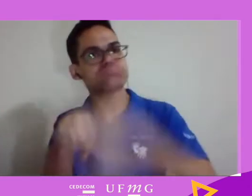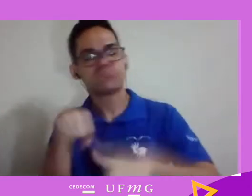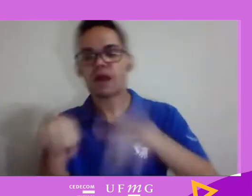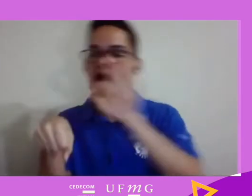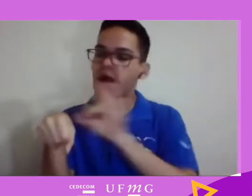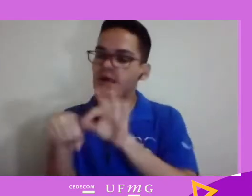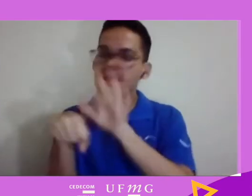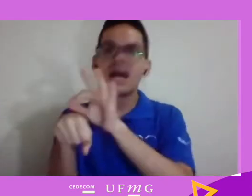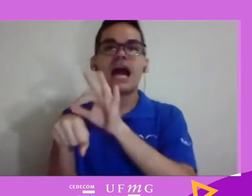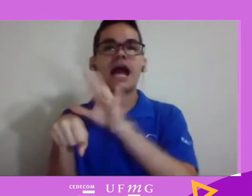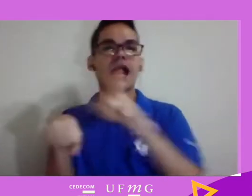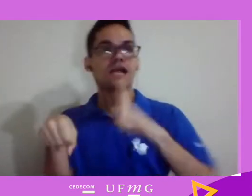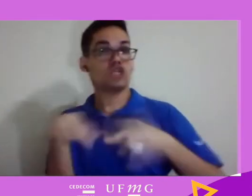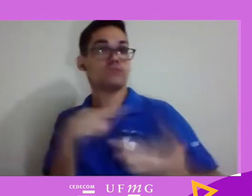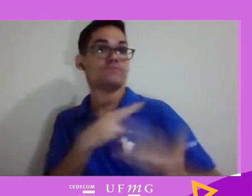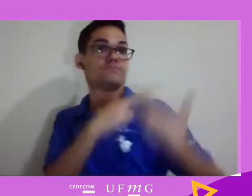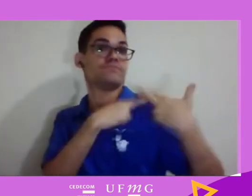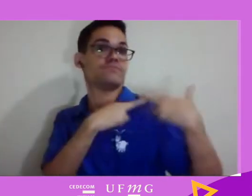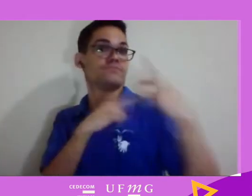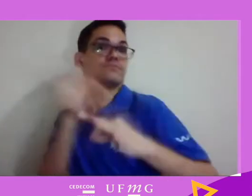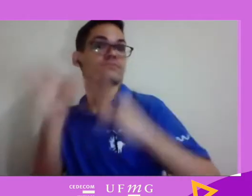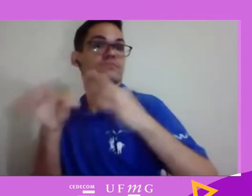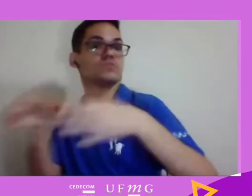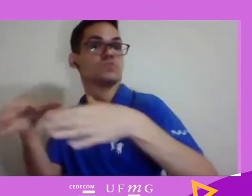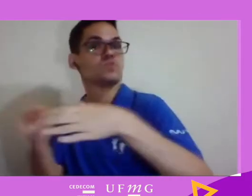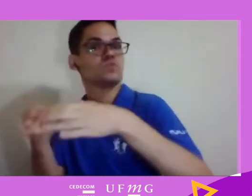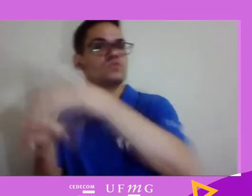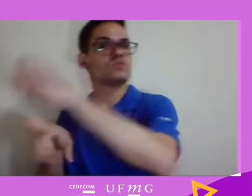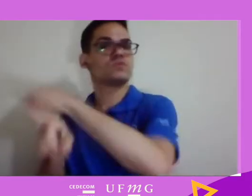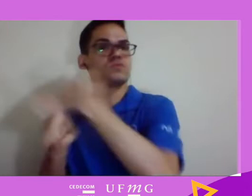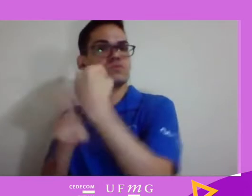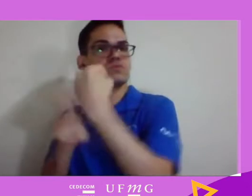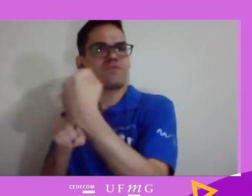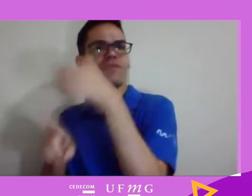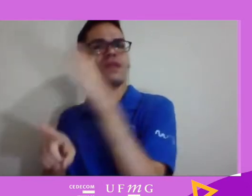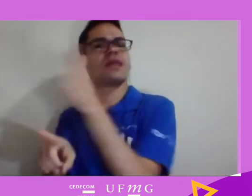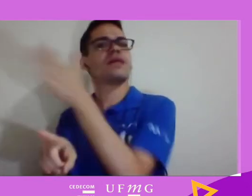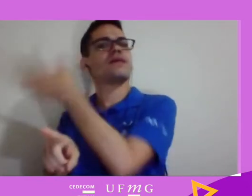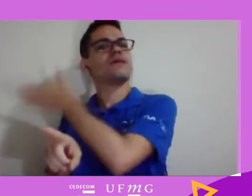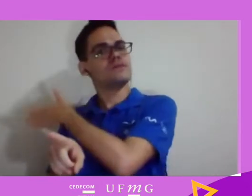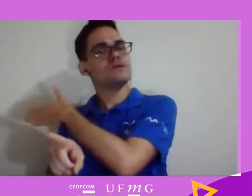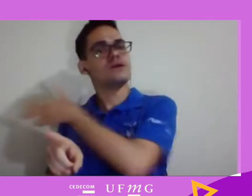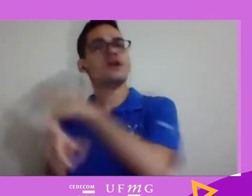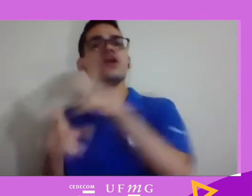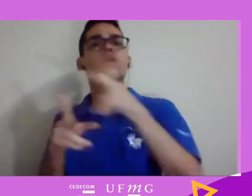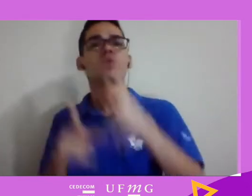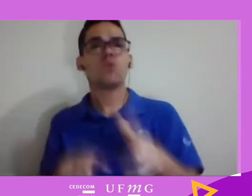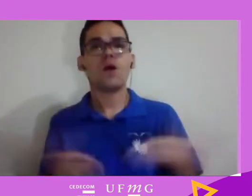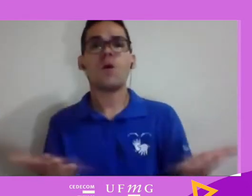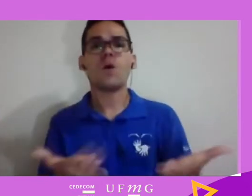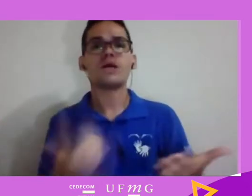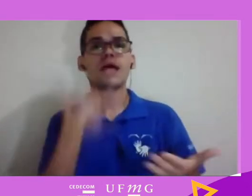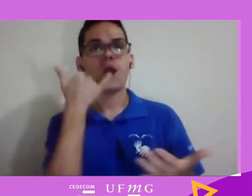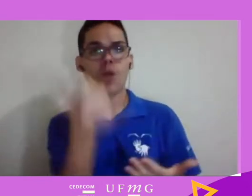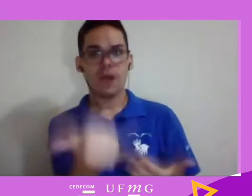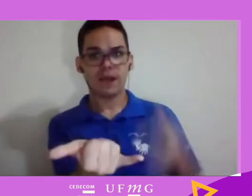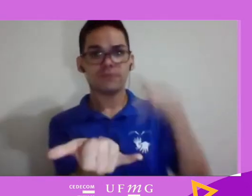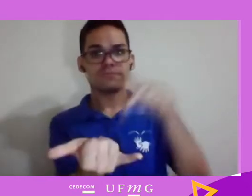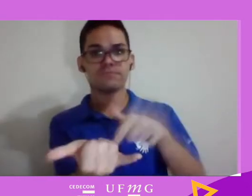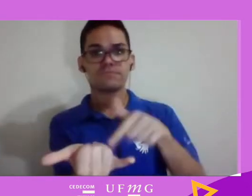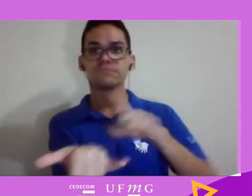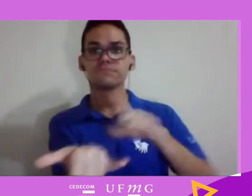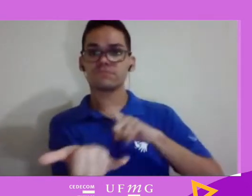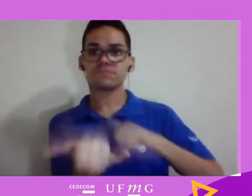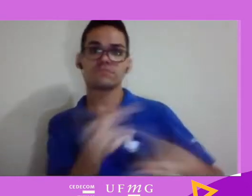social daquele momento. Assim como um celular hoje tem uma função técnica diferente do